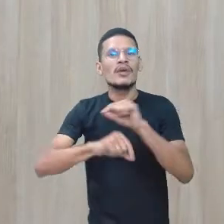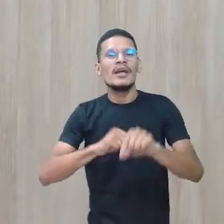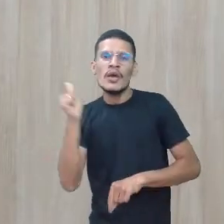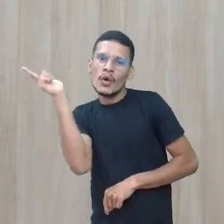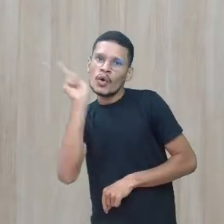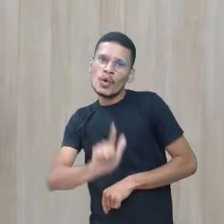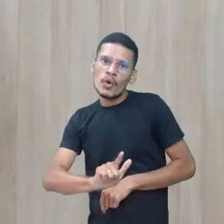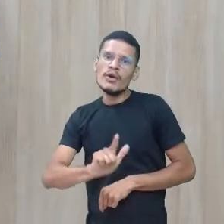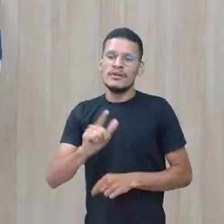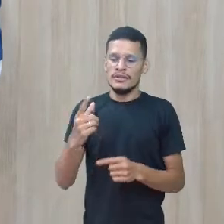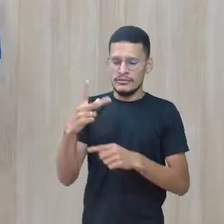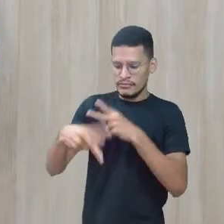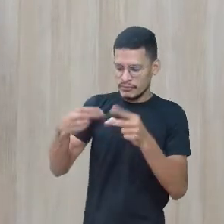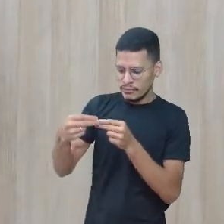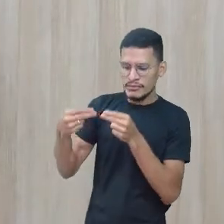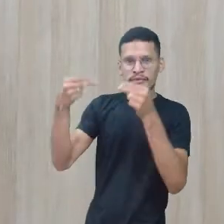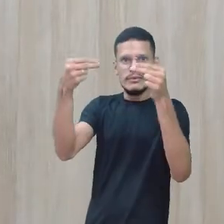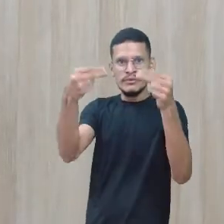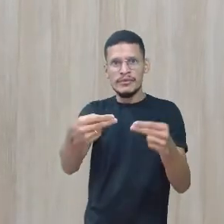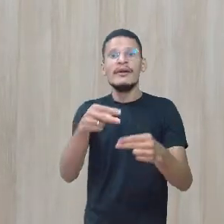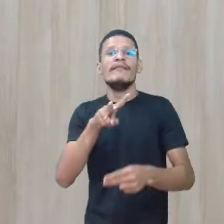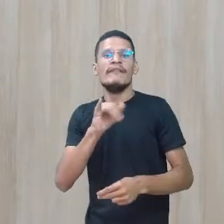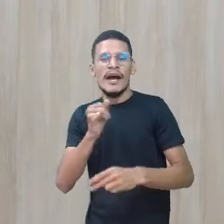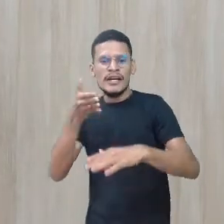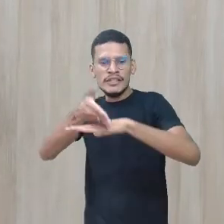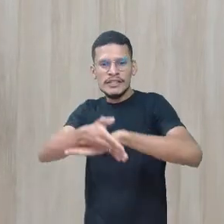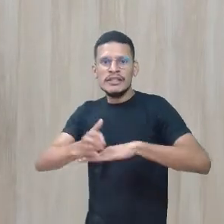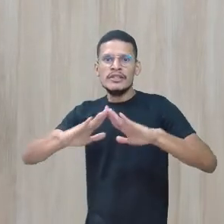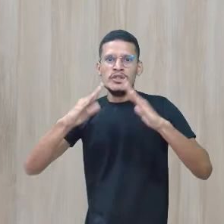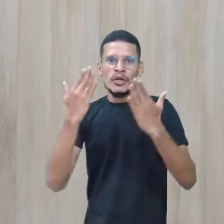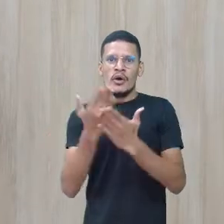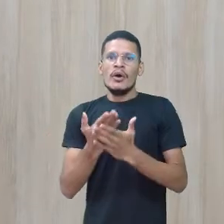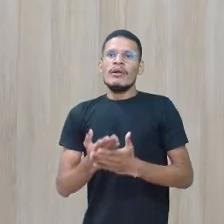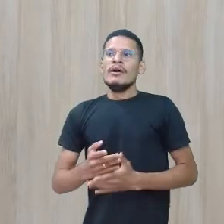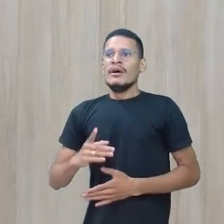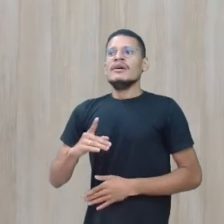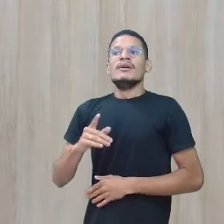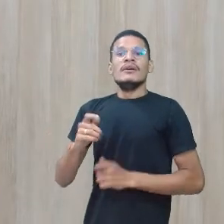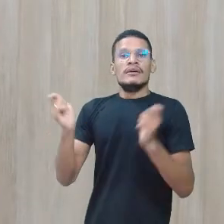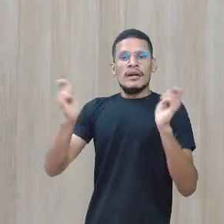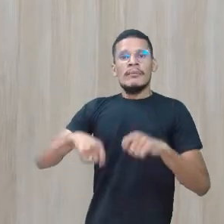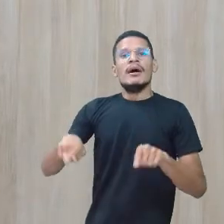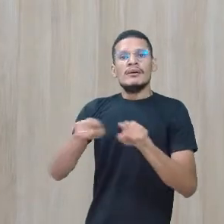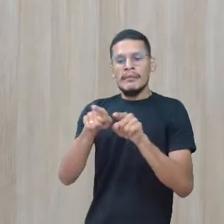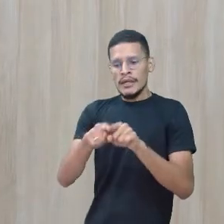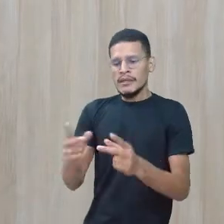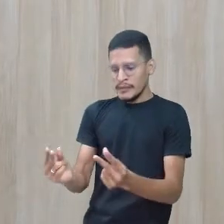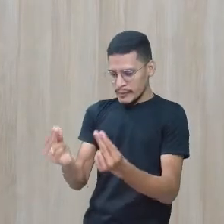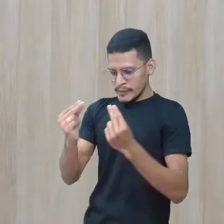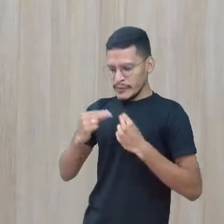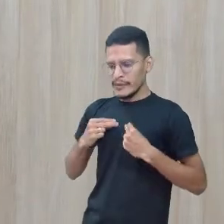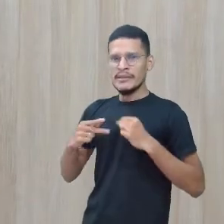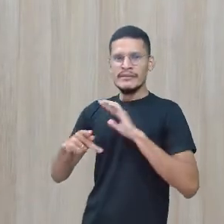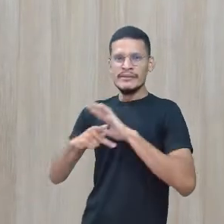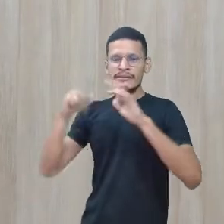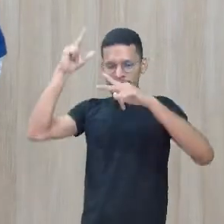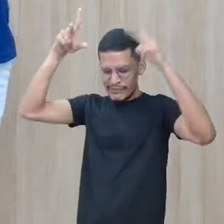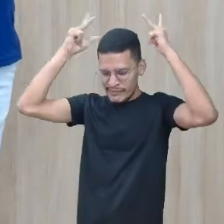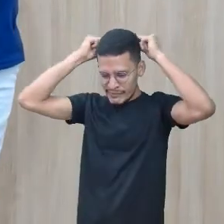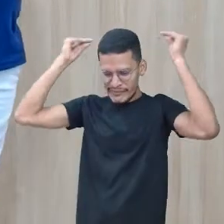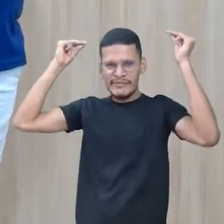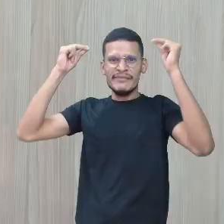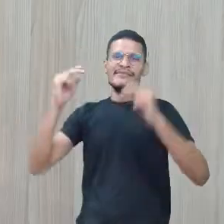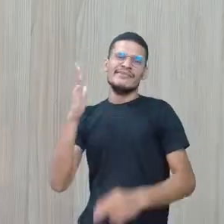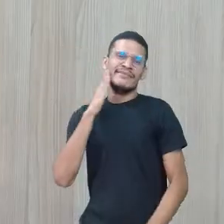pode presentear. Vai lá na escola, né? Bandana, vem aqui para receber a bandana do professor Luciano. Vê que, e